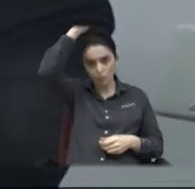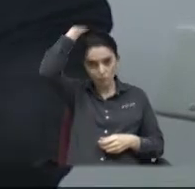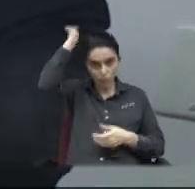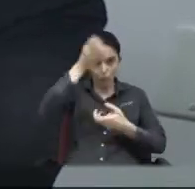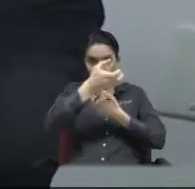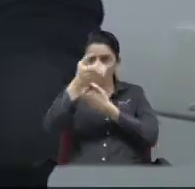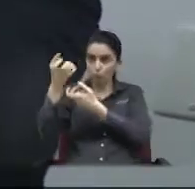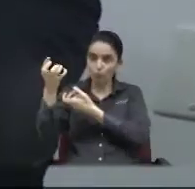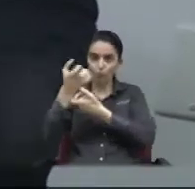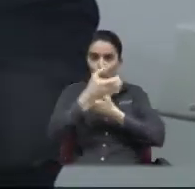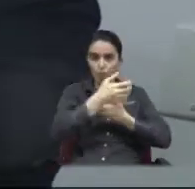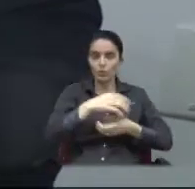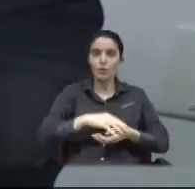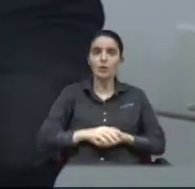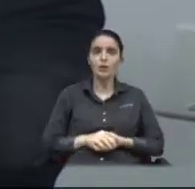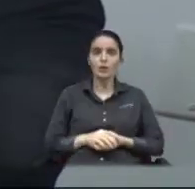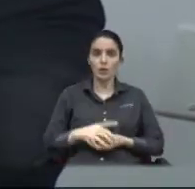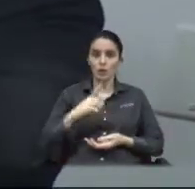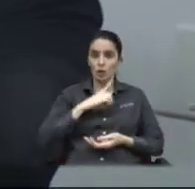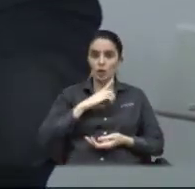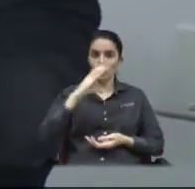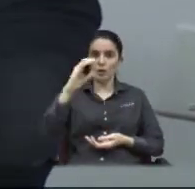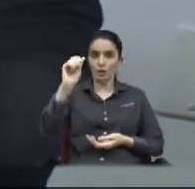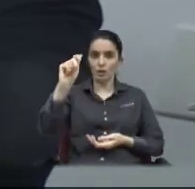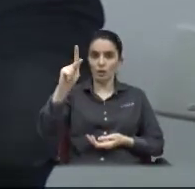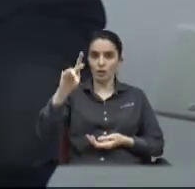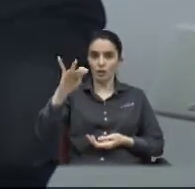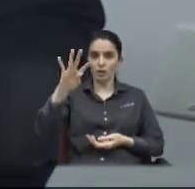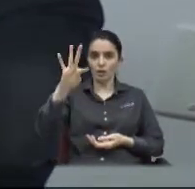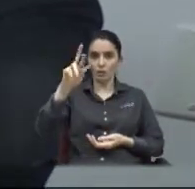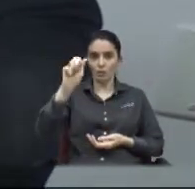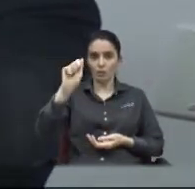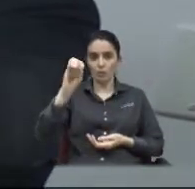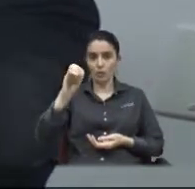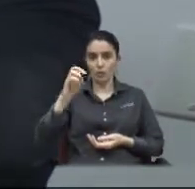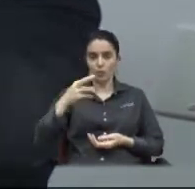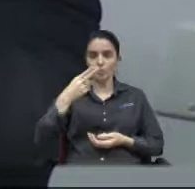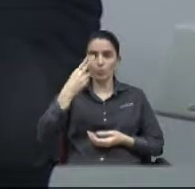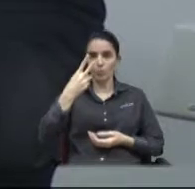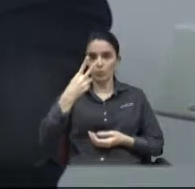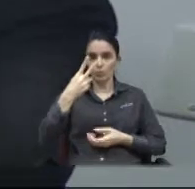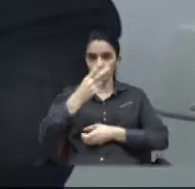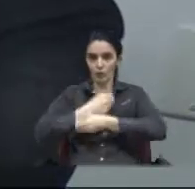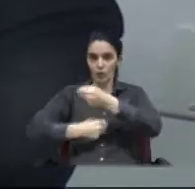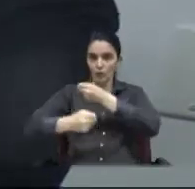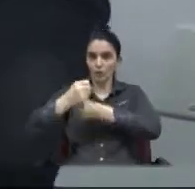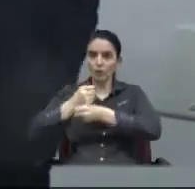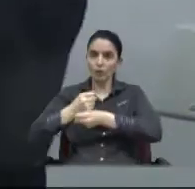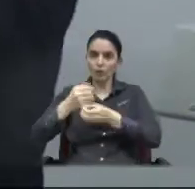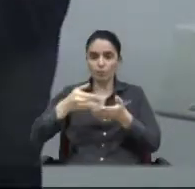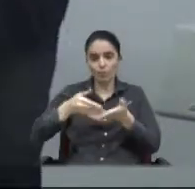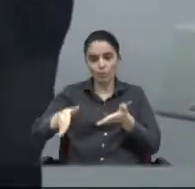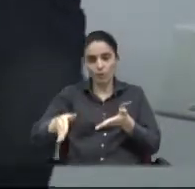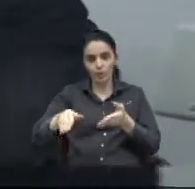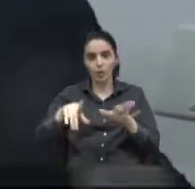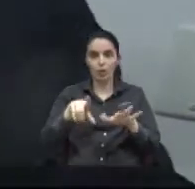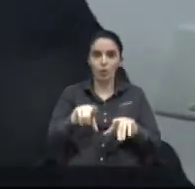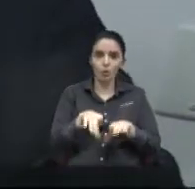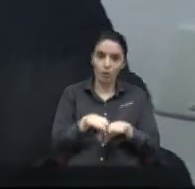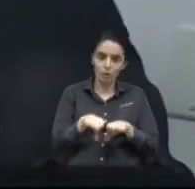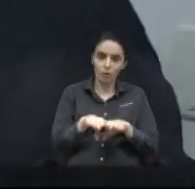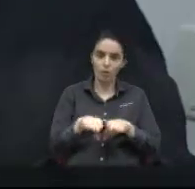limeira que era capitão do corpo de bombeiro há dois anos atrás nós perdemos essa função que foi para